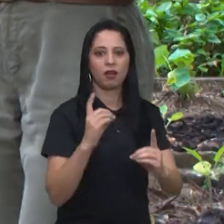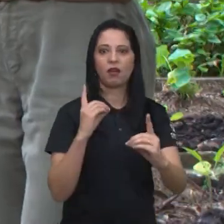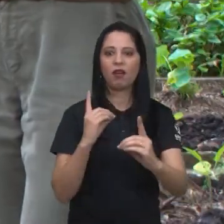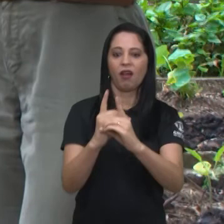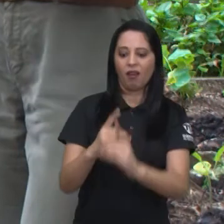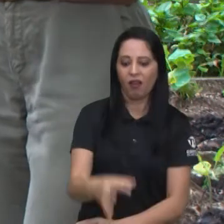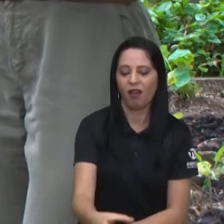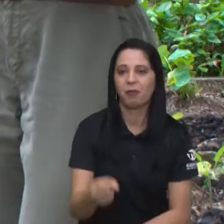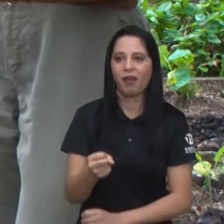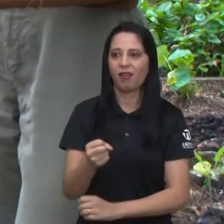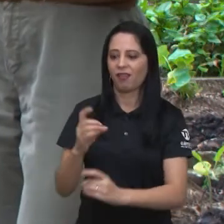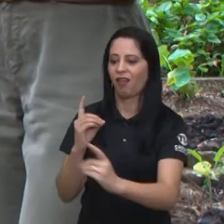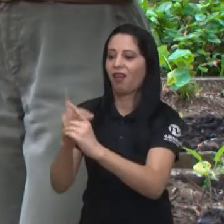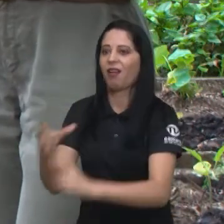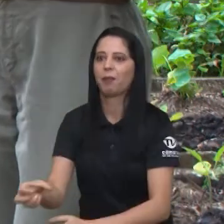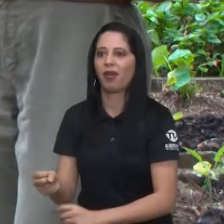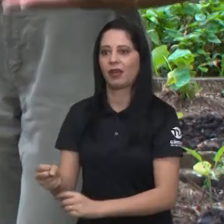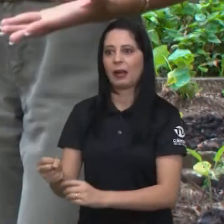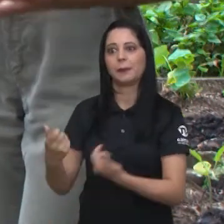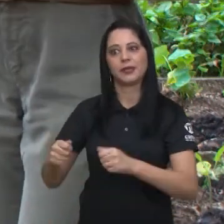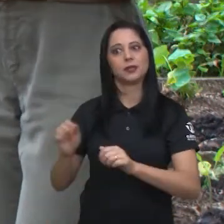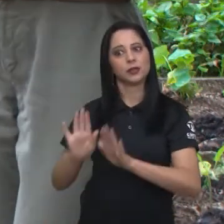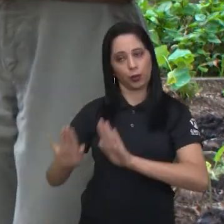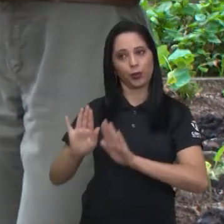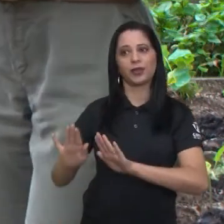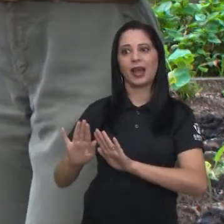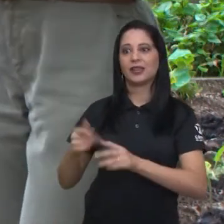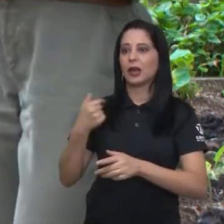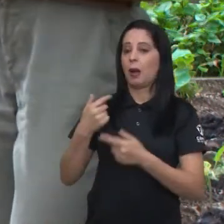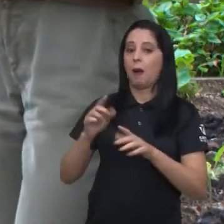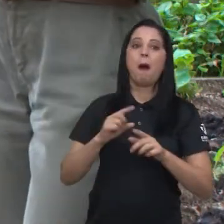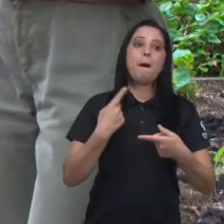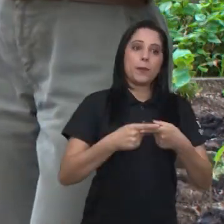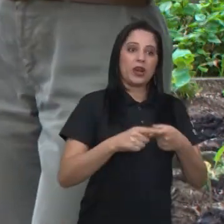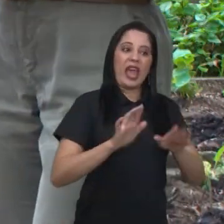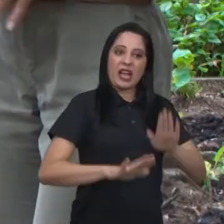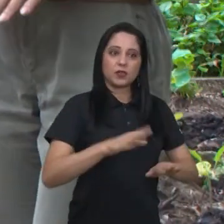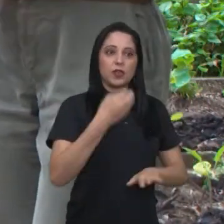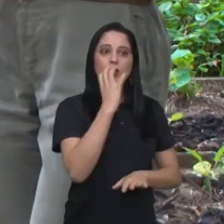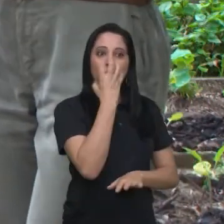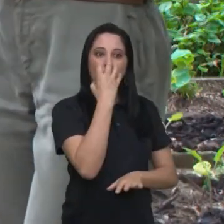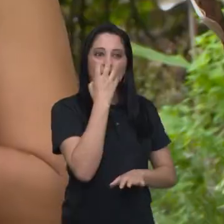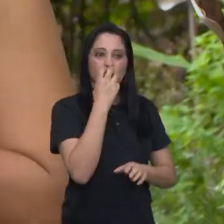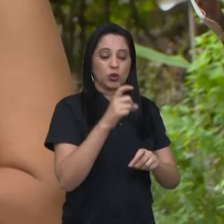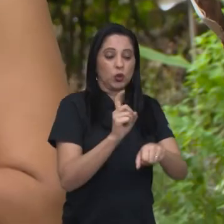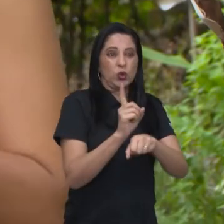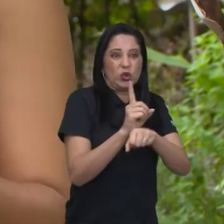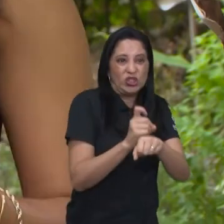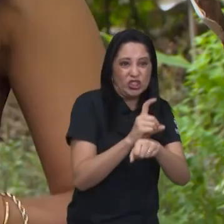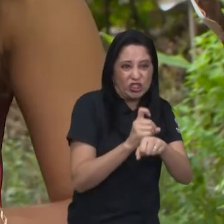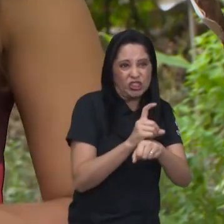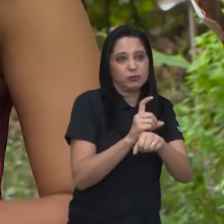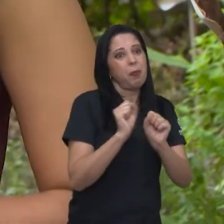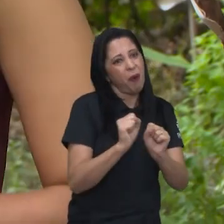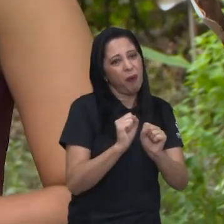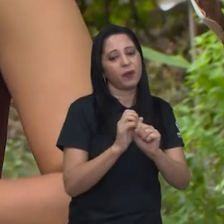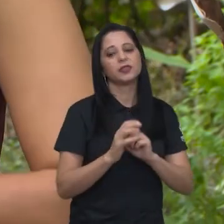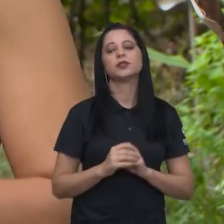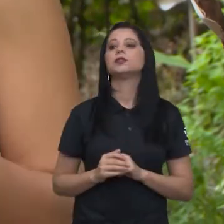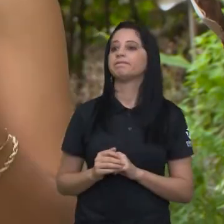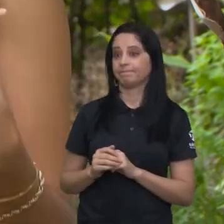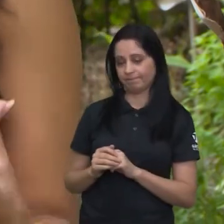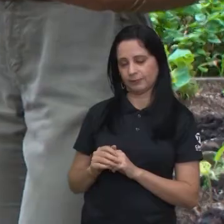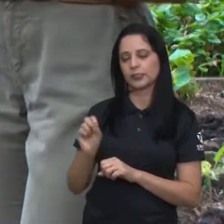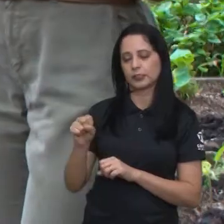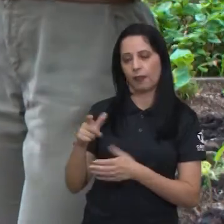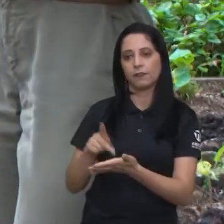o lugar onde elas estão. O solo, De repente passou um cachorrinho ali, exatamente. Tem que tomar esse cuidado. O espaço público, Entendi. Principalmente,